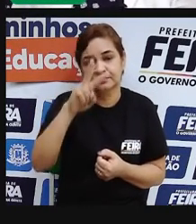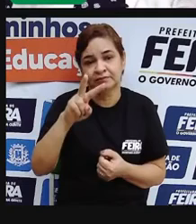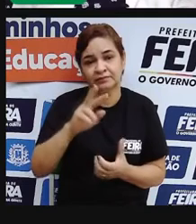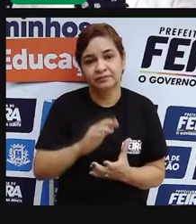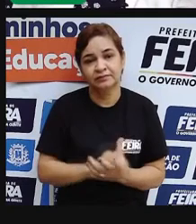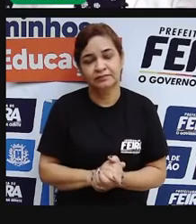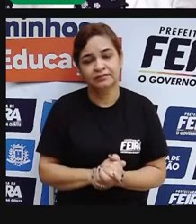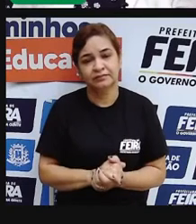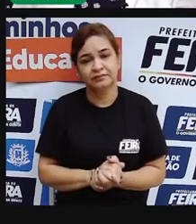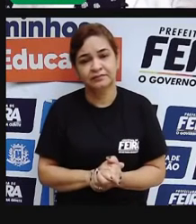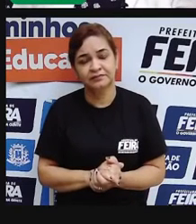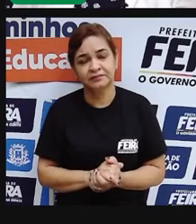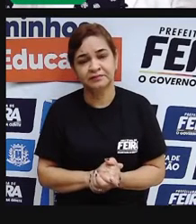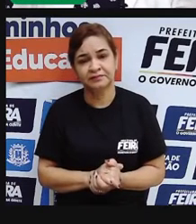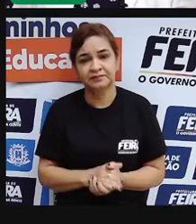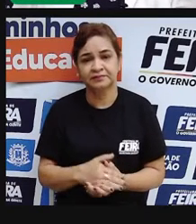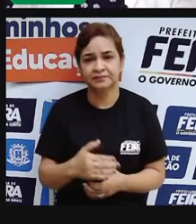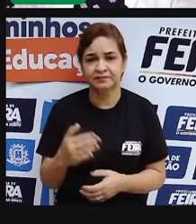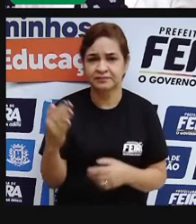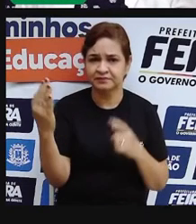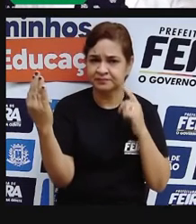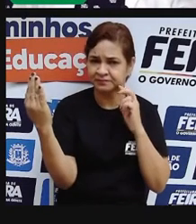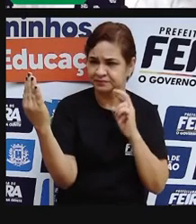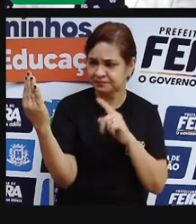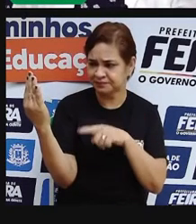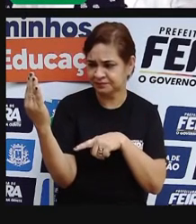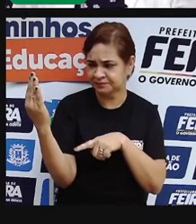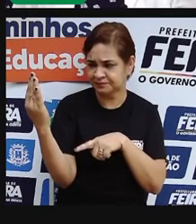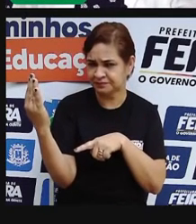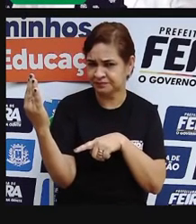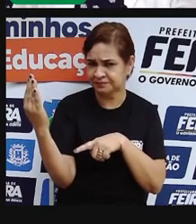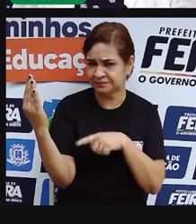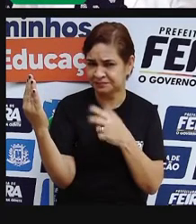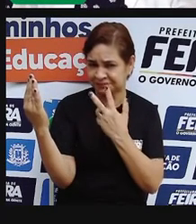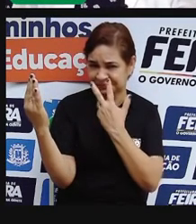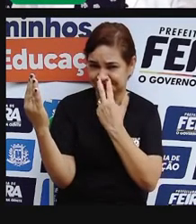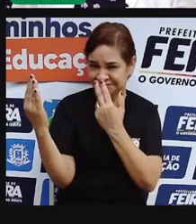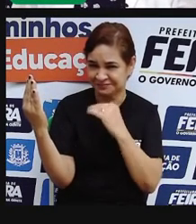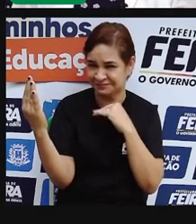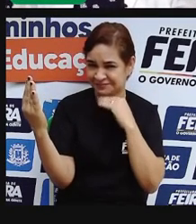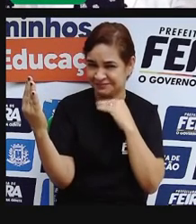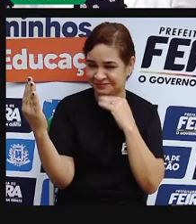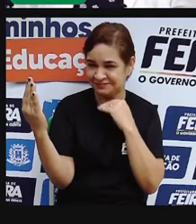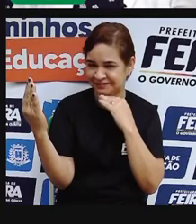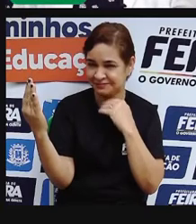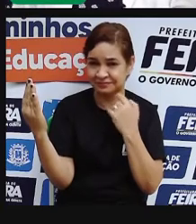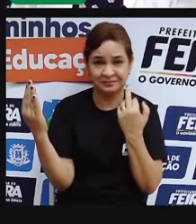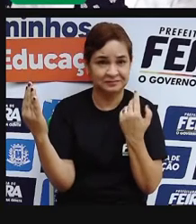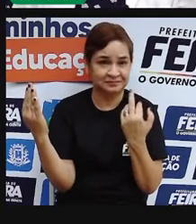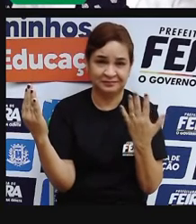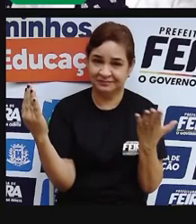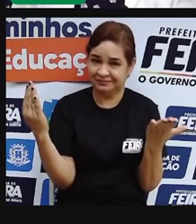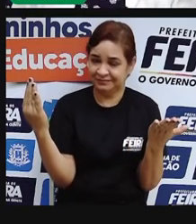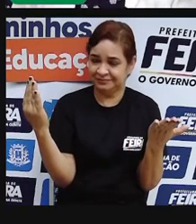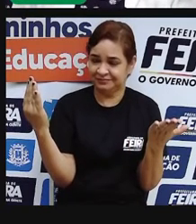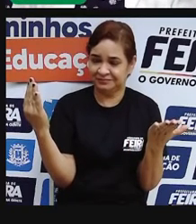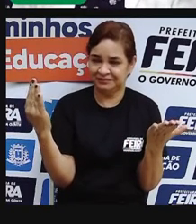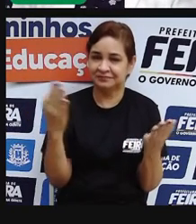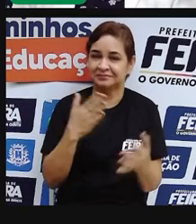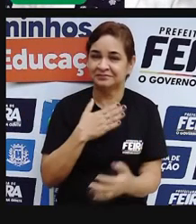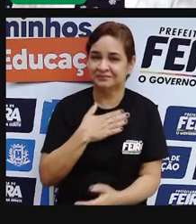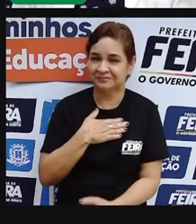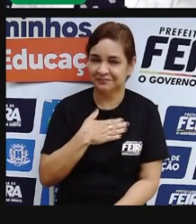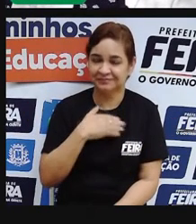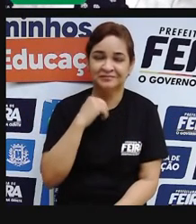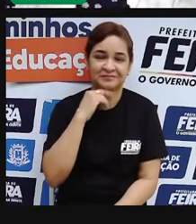seu hoje me olhar no espelho todo mundo diz que eu sou a cara de mainha né é a mesma coisa de olhar para mim olhar para